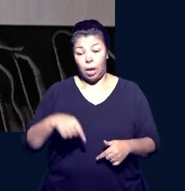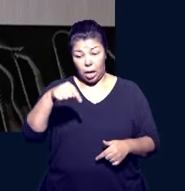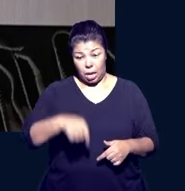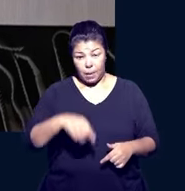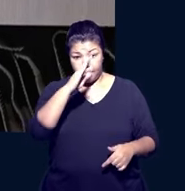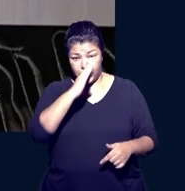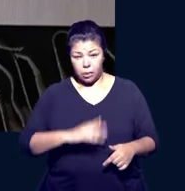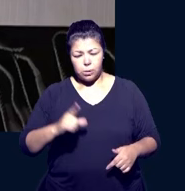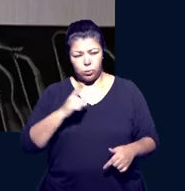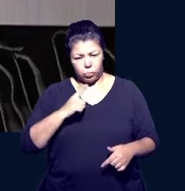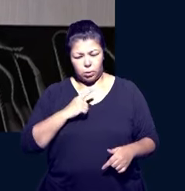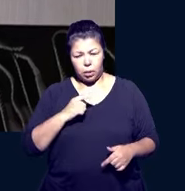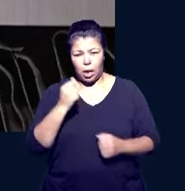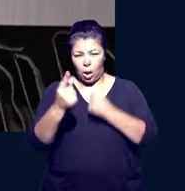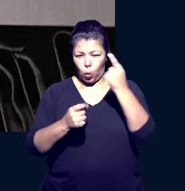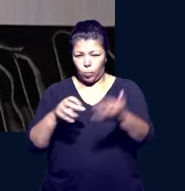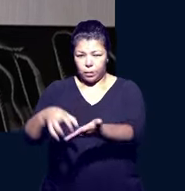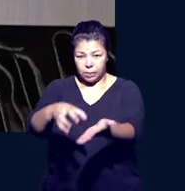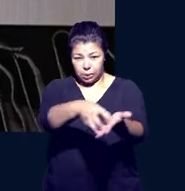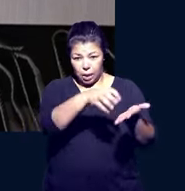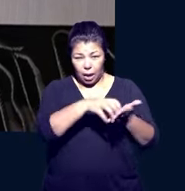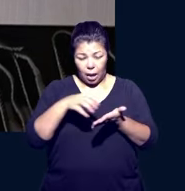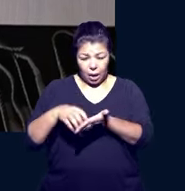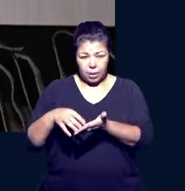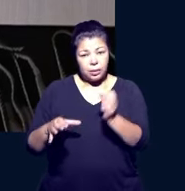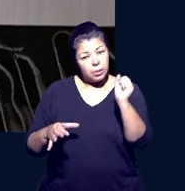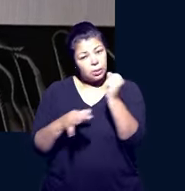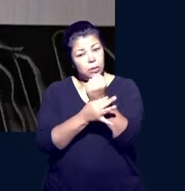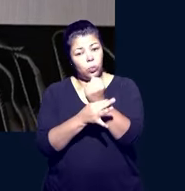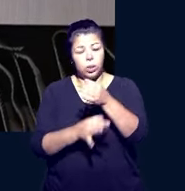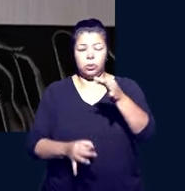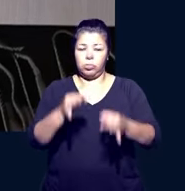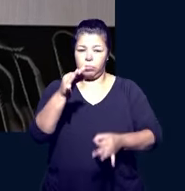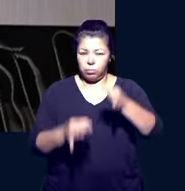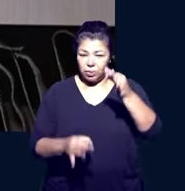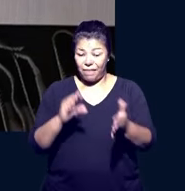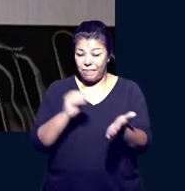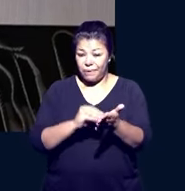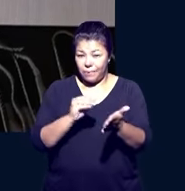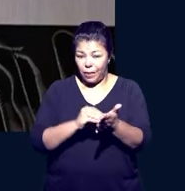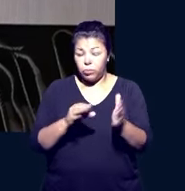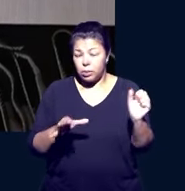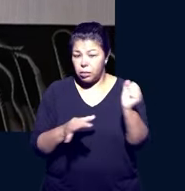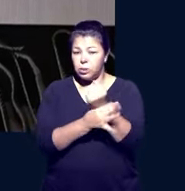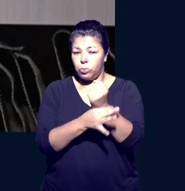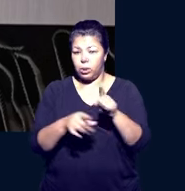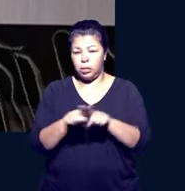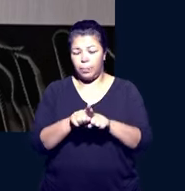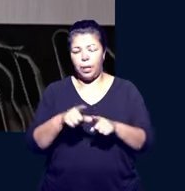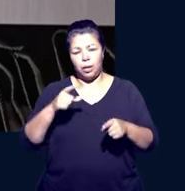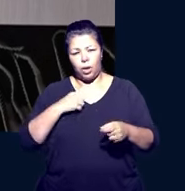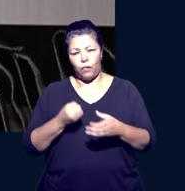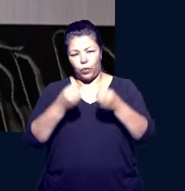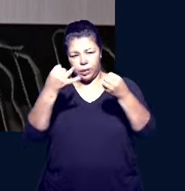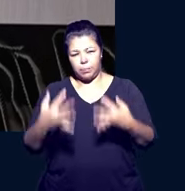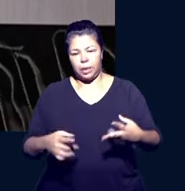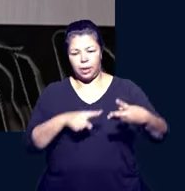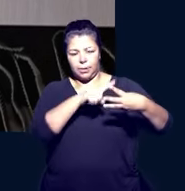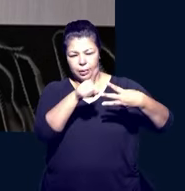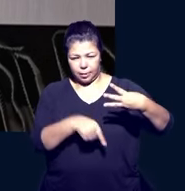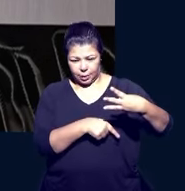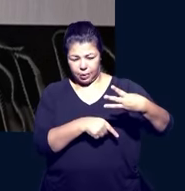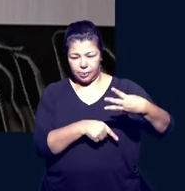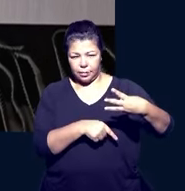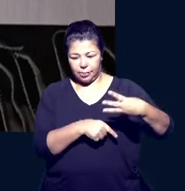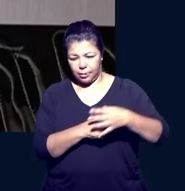algumas áreas de grande insegurança jurídica de grande ilidade eu destacaria três a das relações de